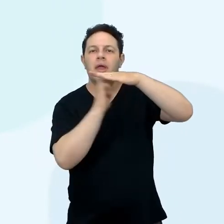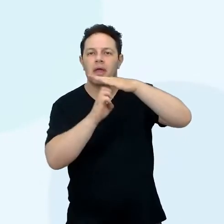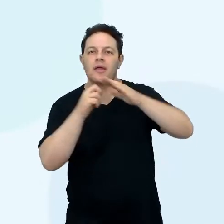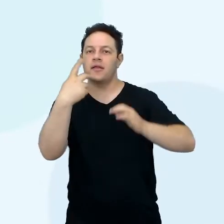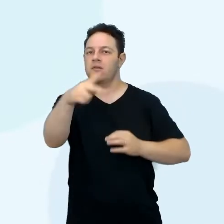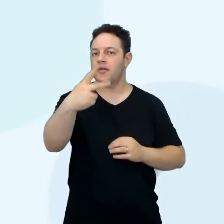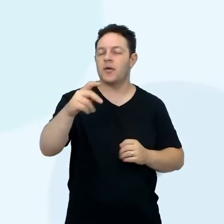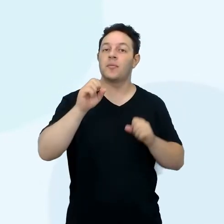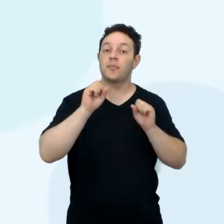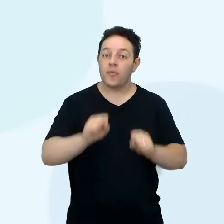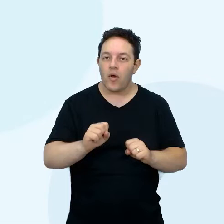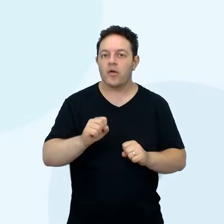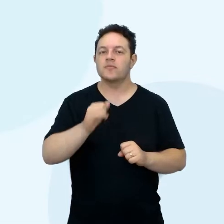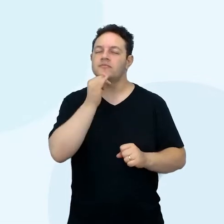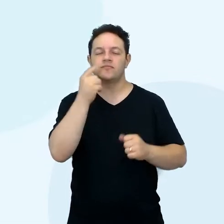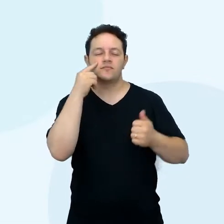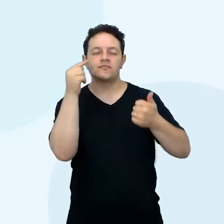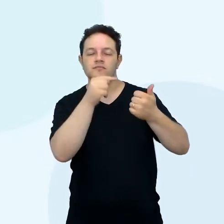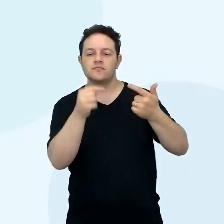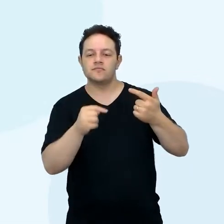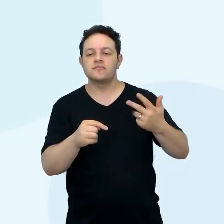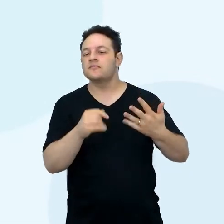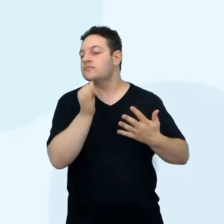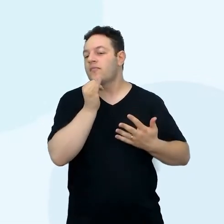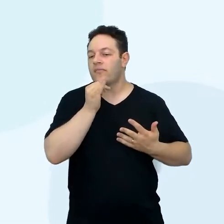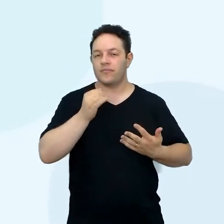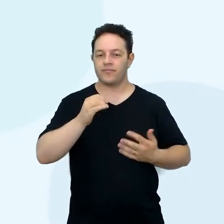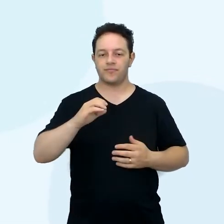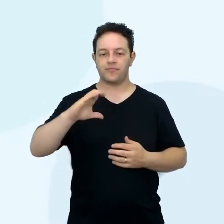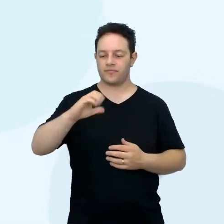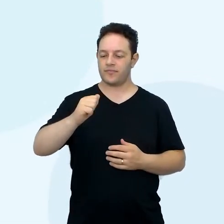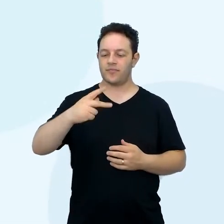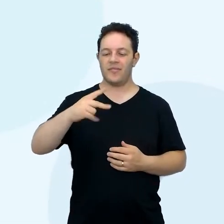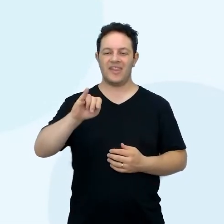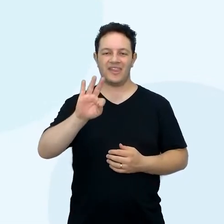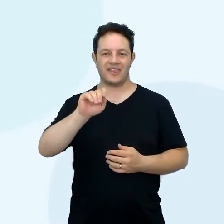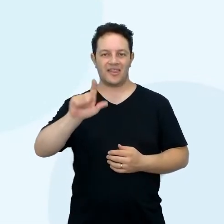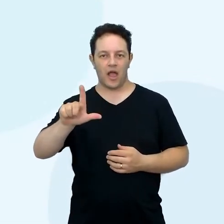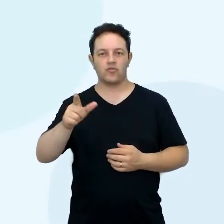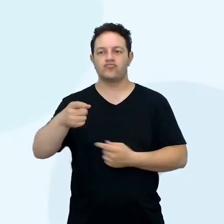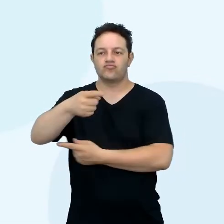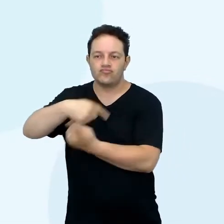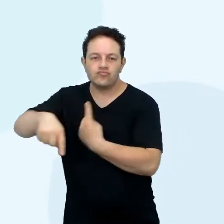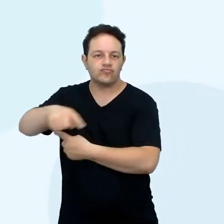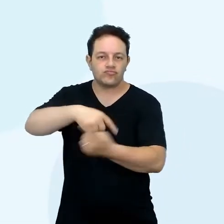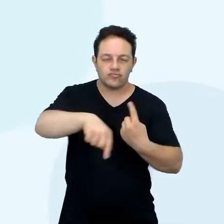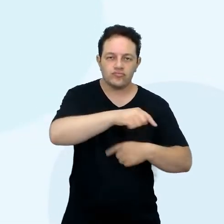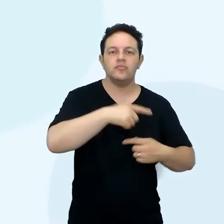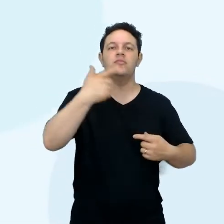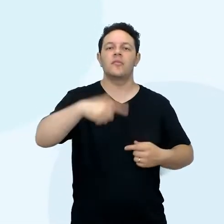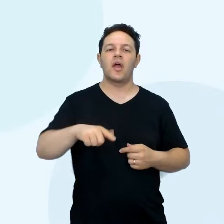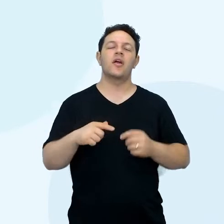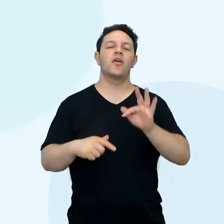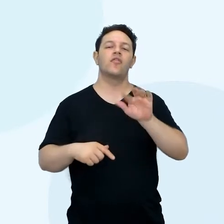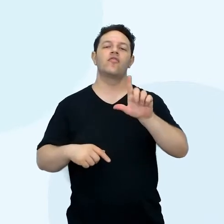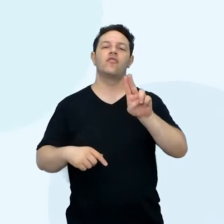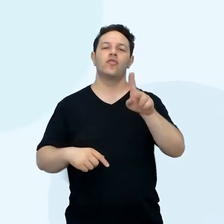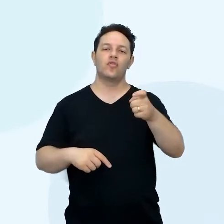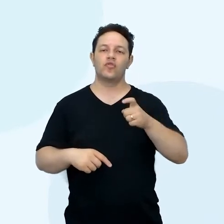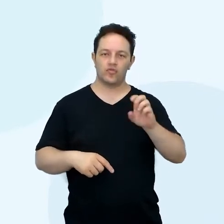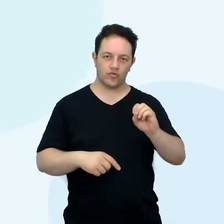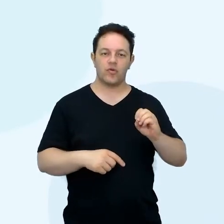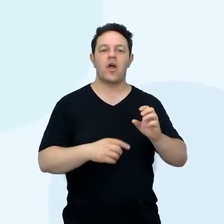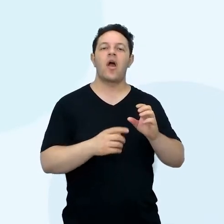nós podemos aí pontuar a respeito do capital de giro, fluxo de caixa, tá? E também